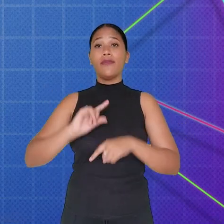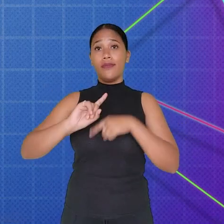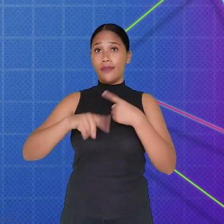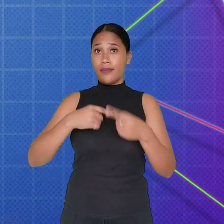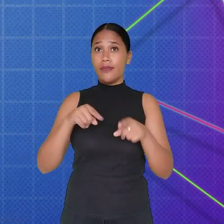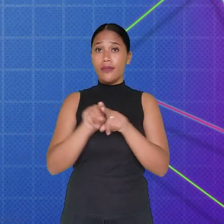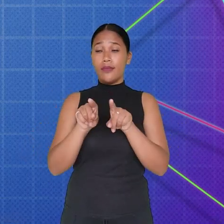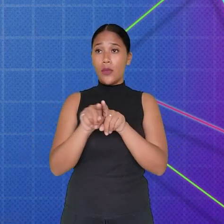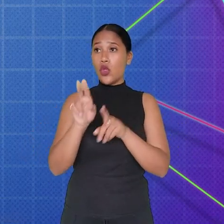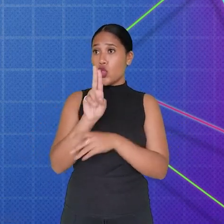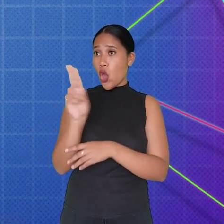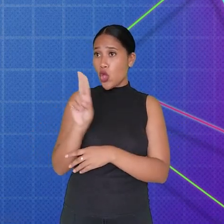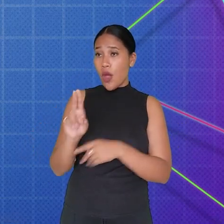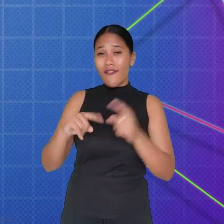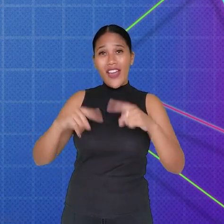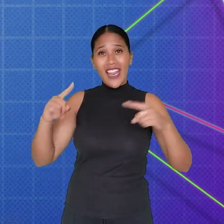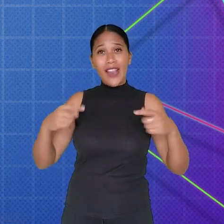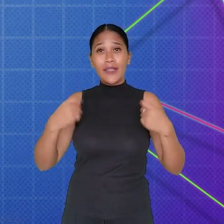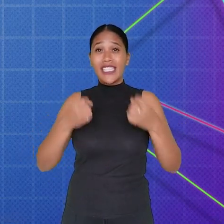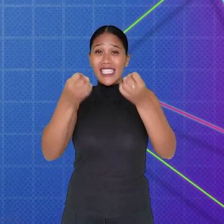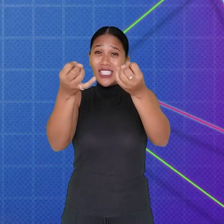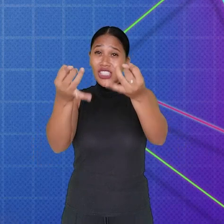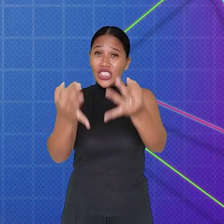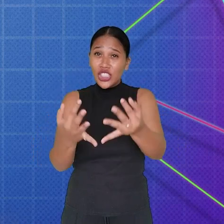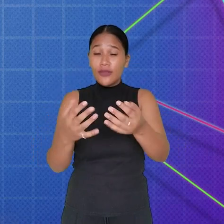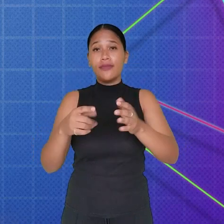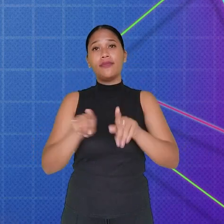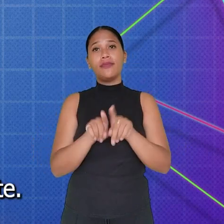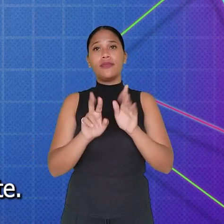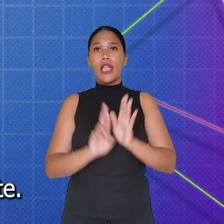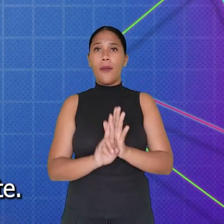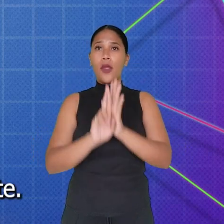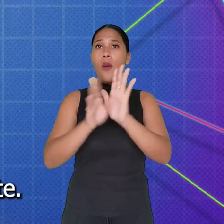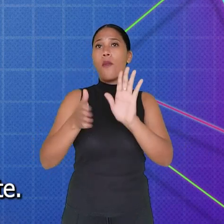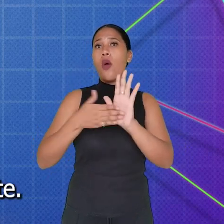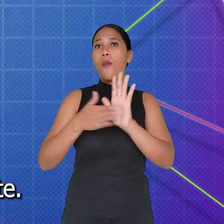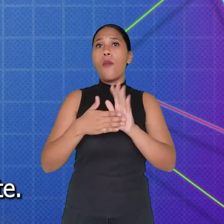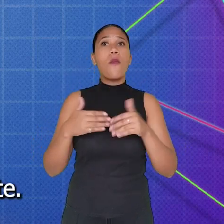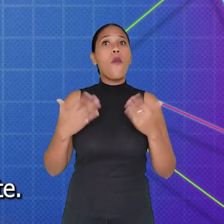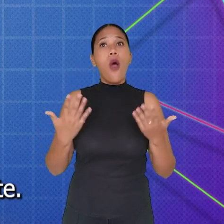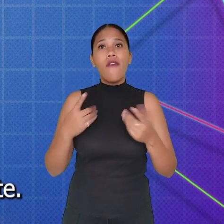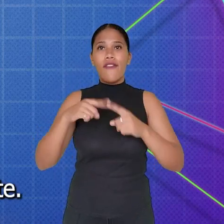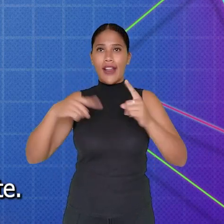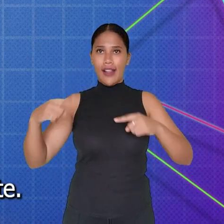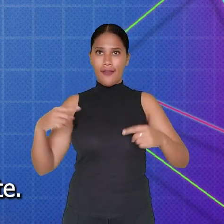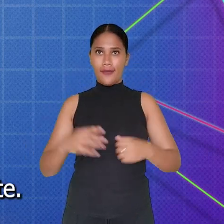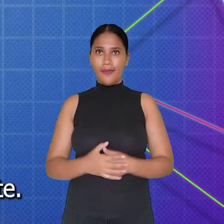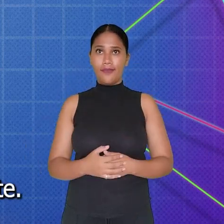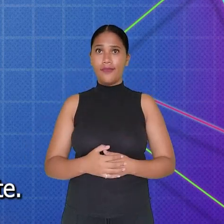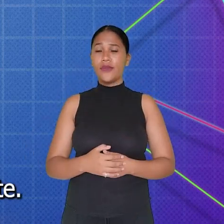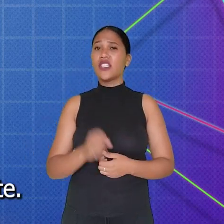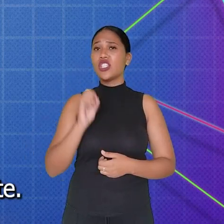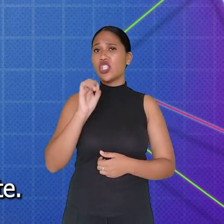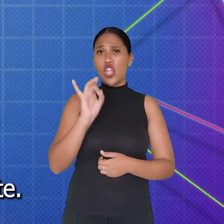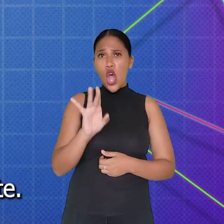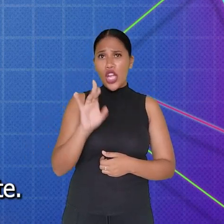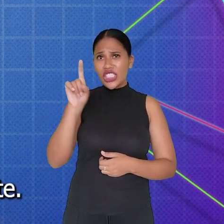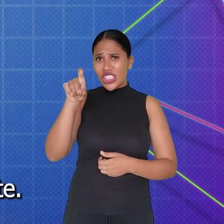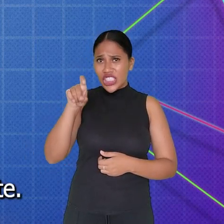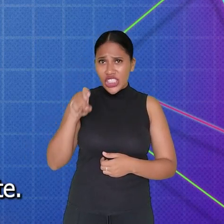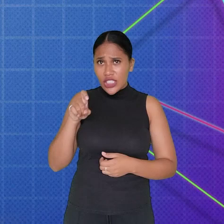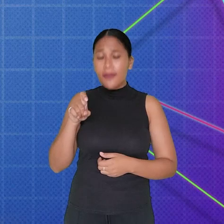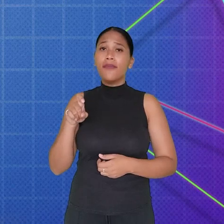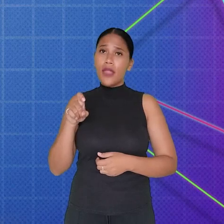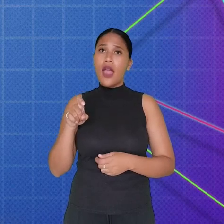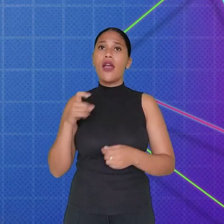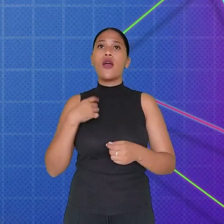representar o propósito da variável. Por exemplo, ao invés de x, podemos usar student age para representar a idade de um